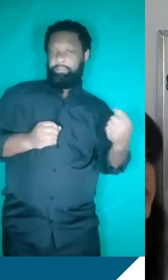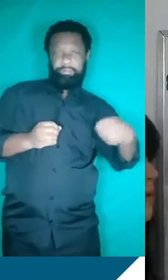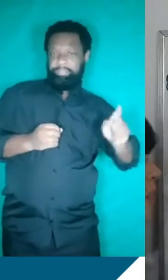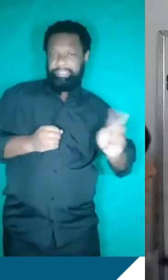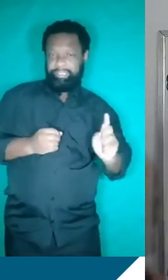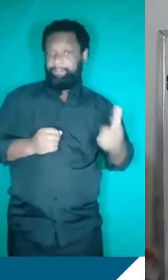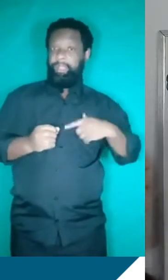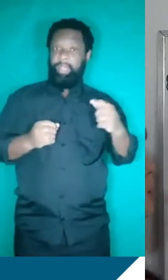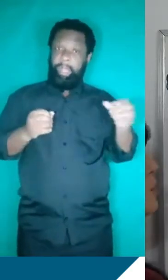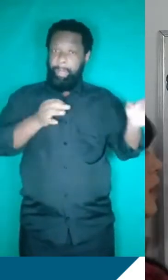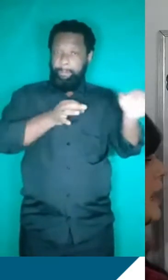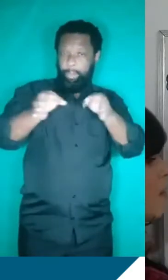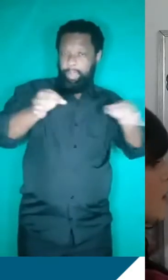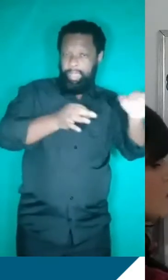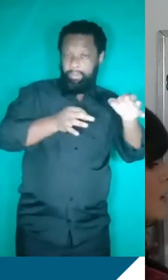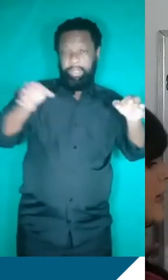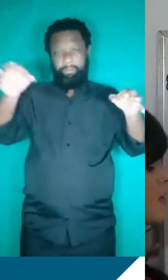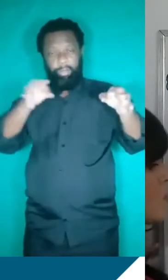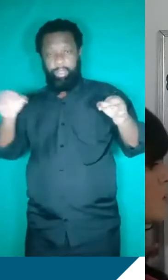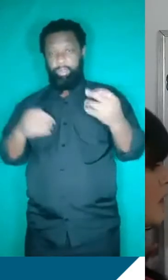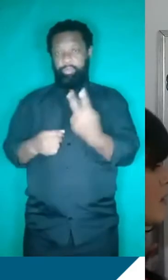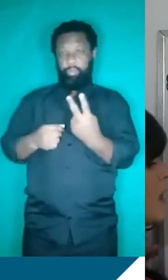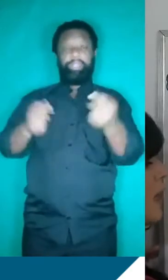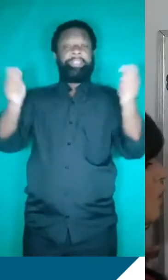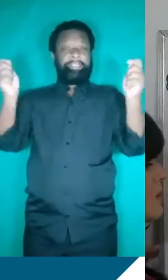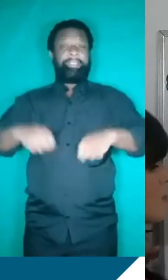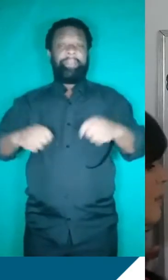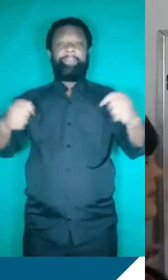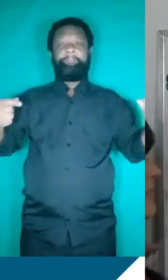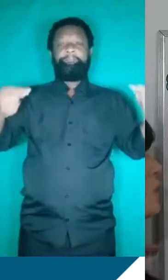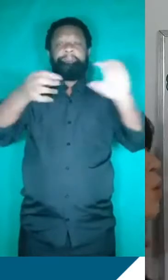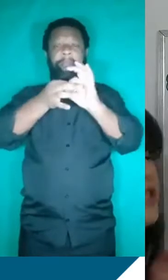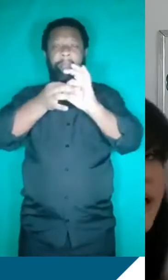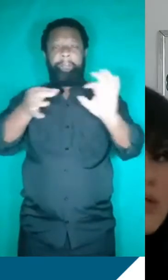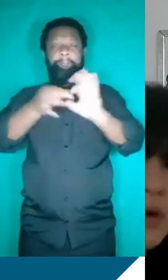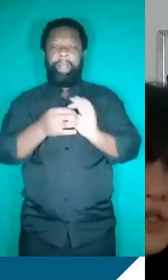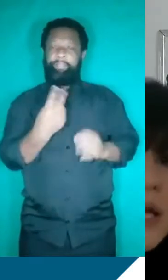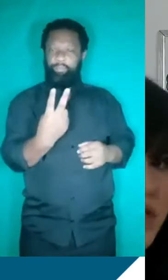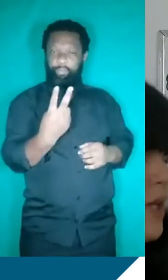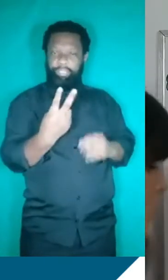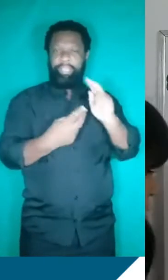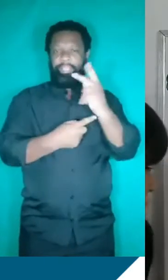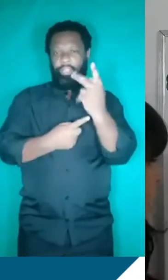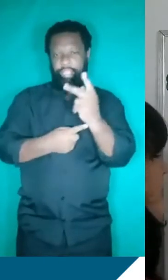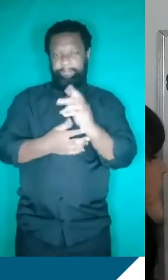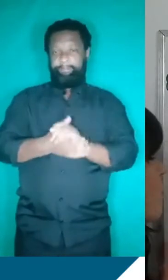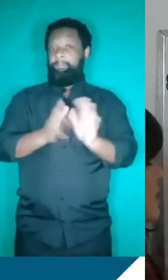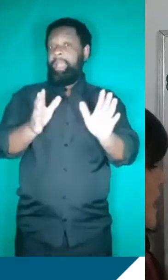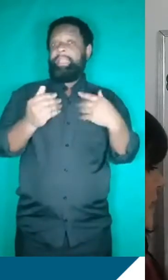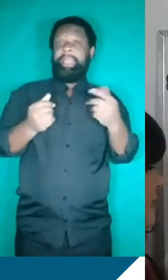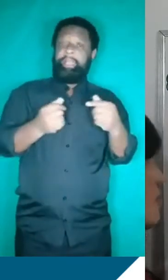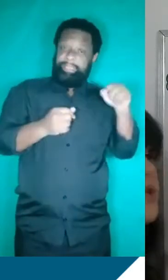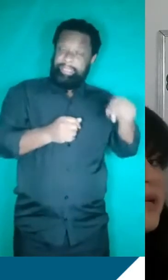outro hidrogênio. Então, entre duas moléculas dessa substância, eu consigo estabelecer duas ligações de hidrogênio. E para que